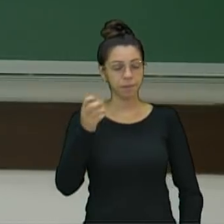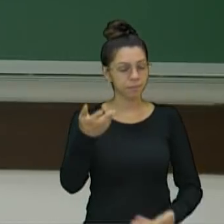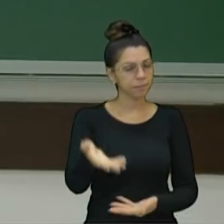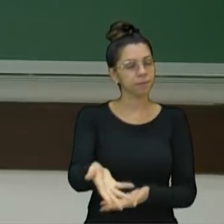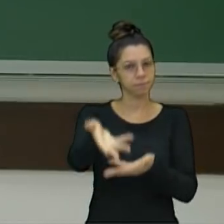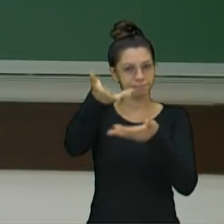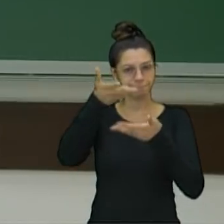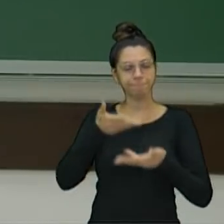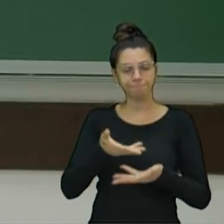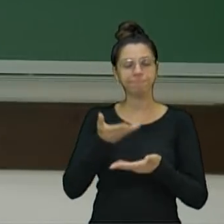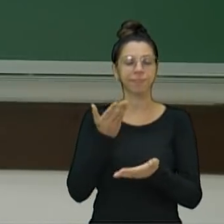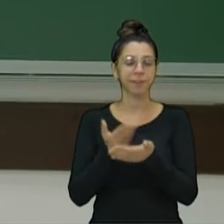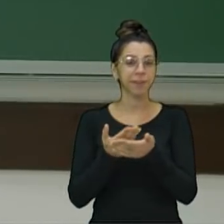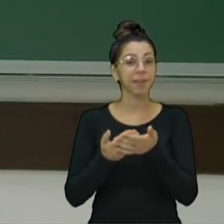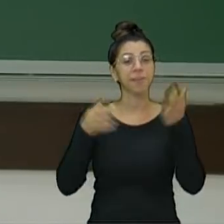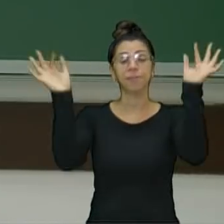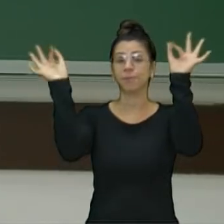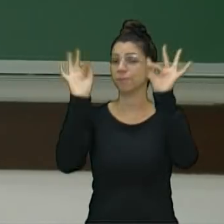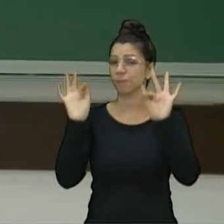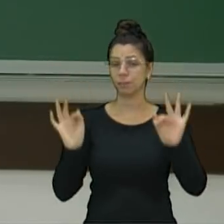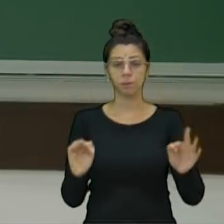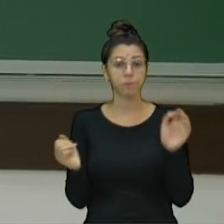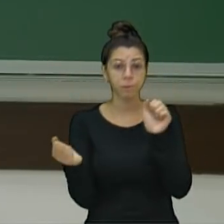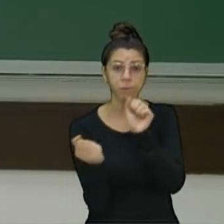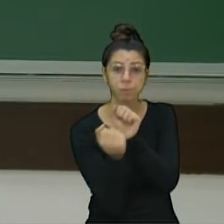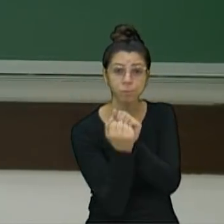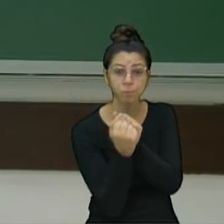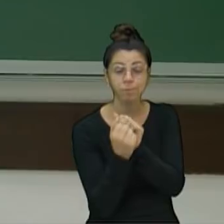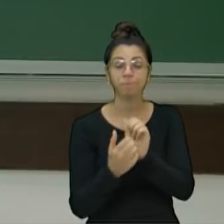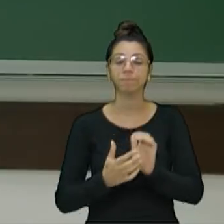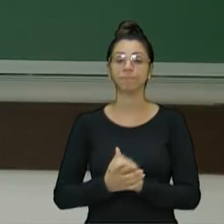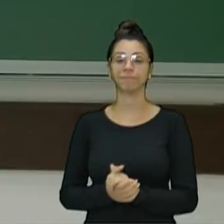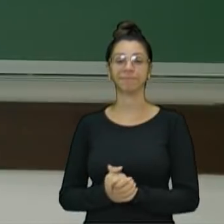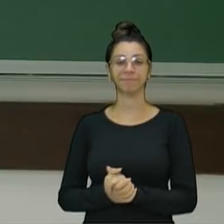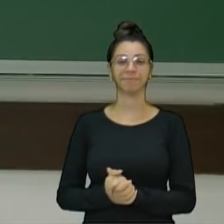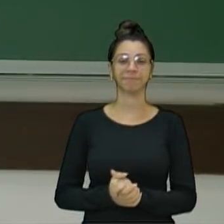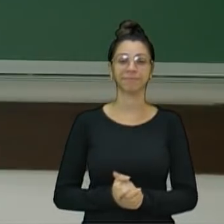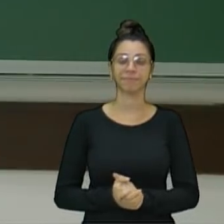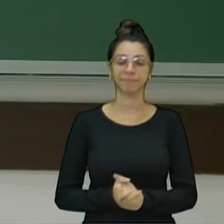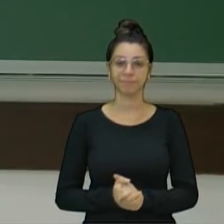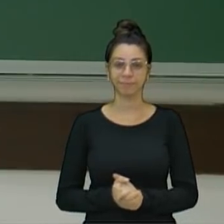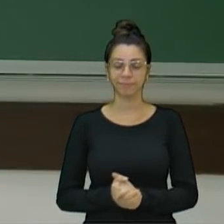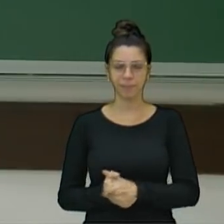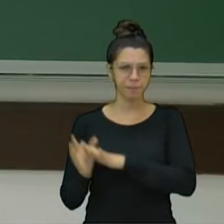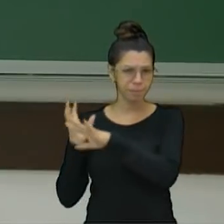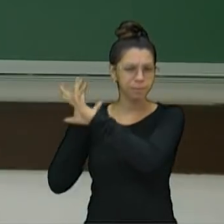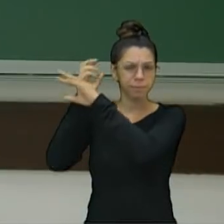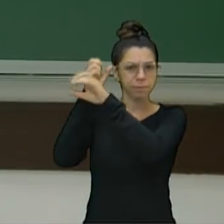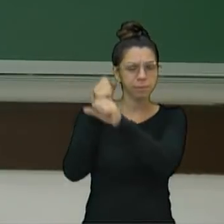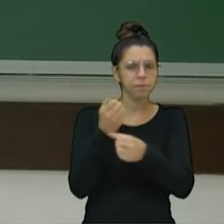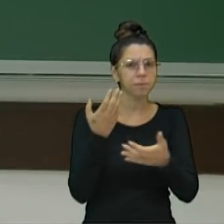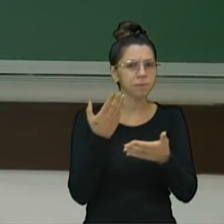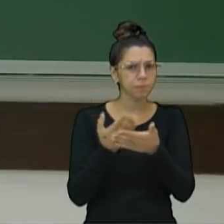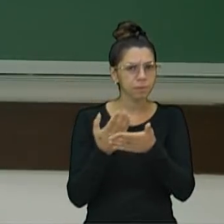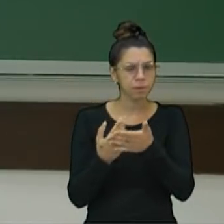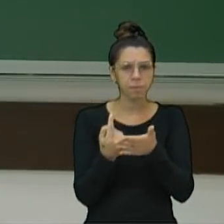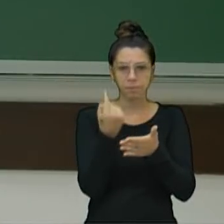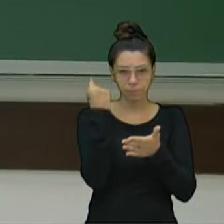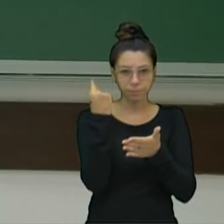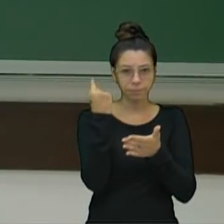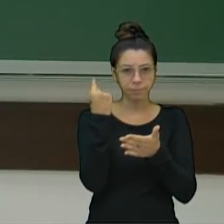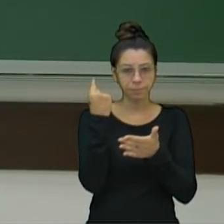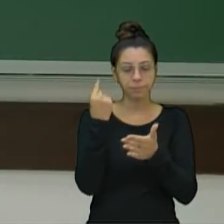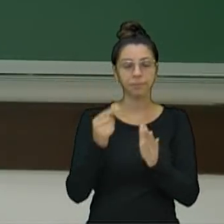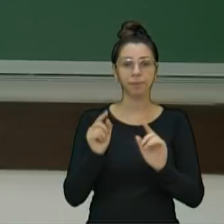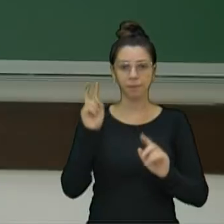bem-vindos a essa aula. Estou feliz que vocês estão aqui junto comigo. Então, vamos revisar um pouquinho do que nós falamos aula